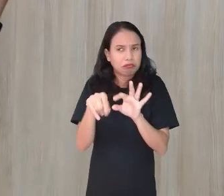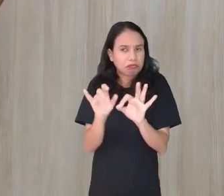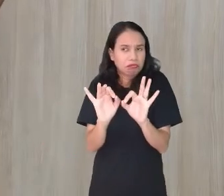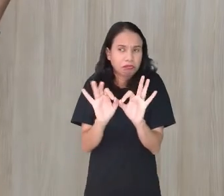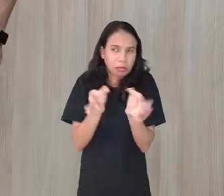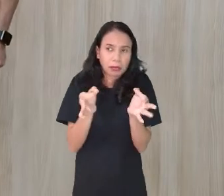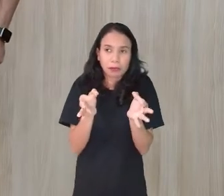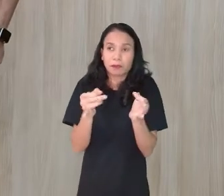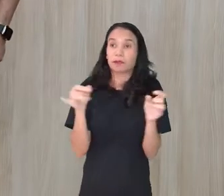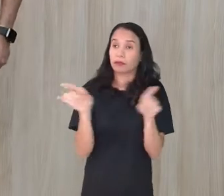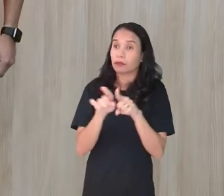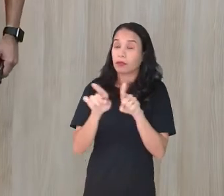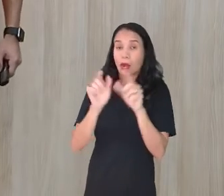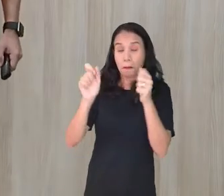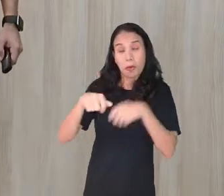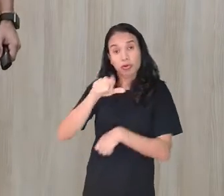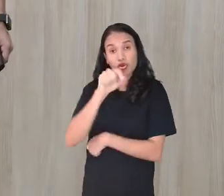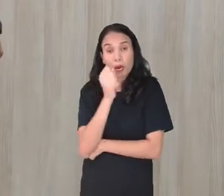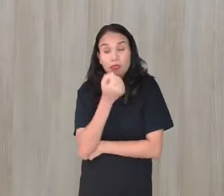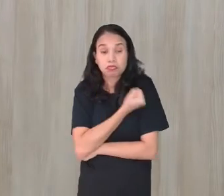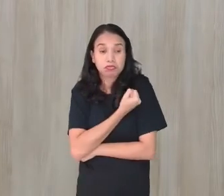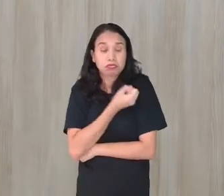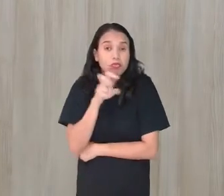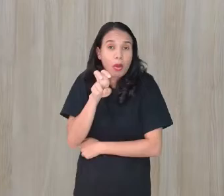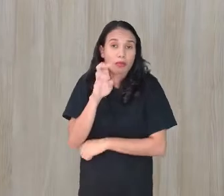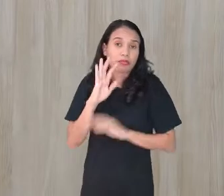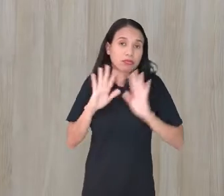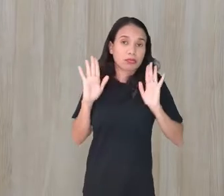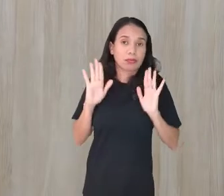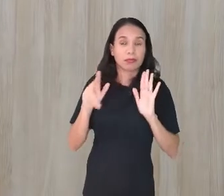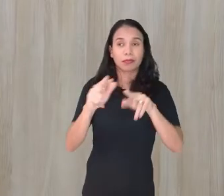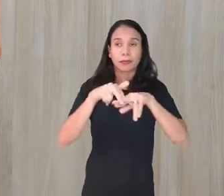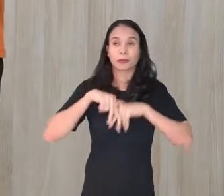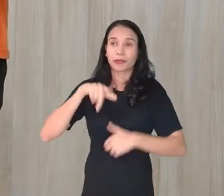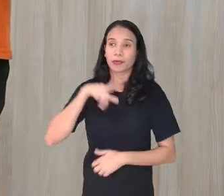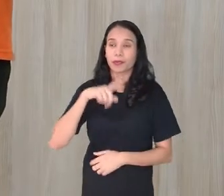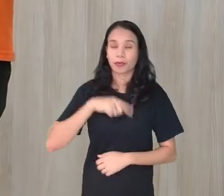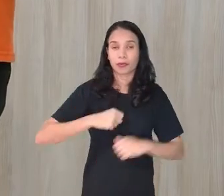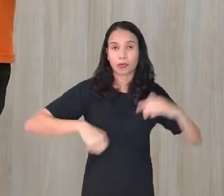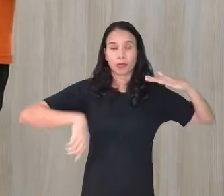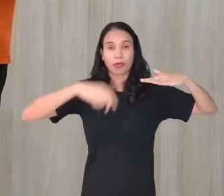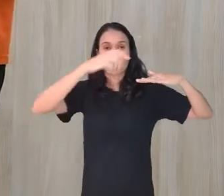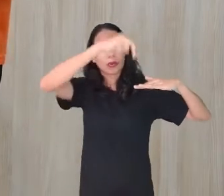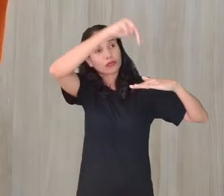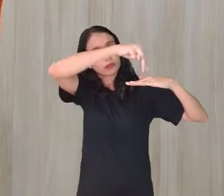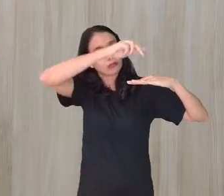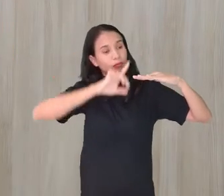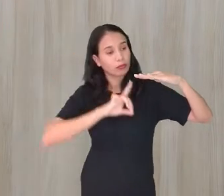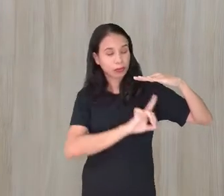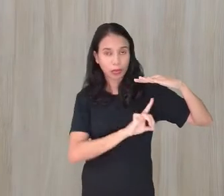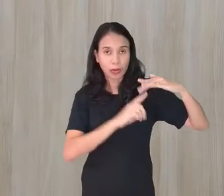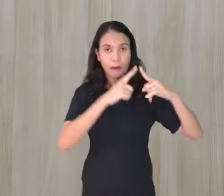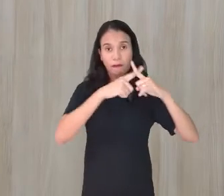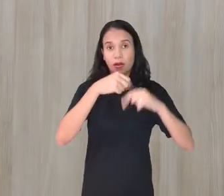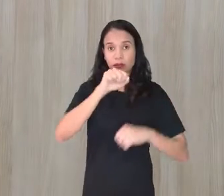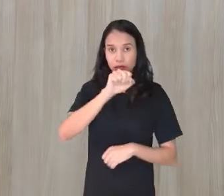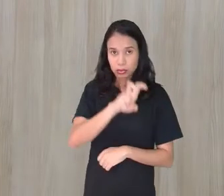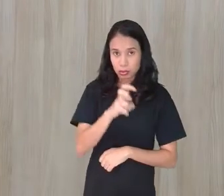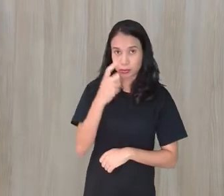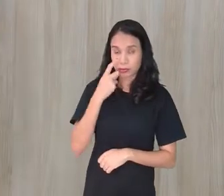assim. Outro número que eu escolhi foi o 5. Então, eu multipliquei aí tanto o 2 quanto o 3 por